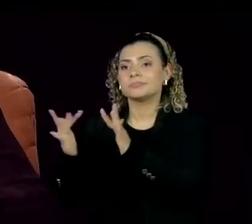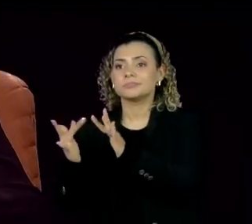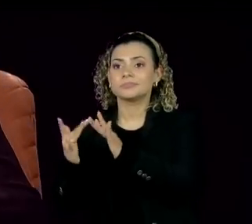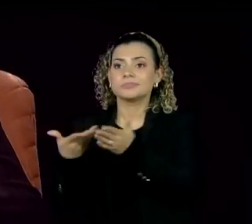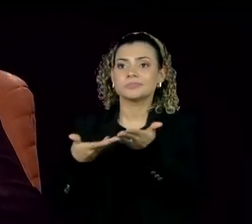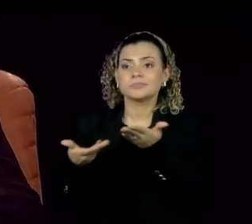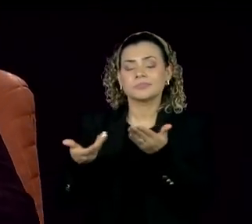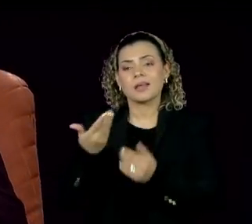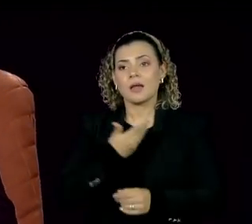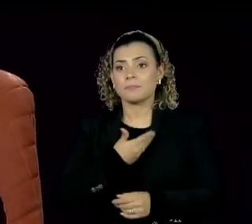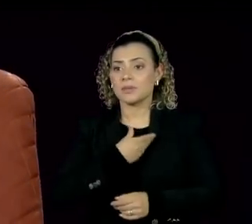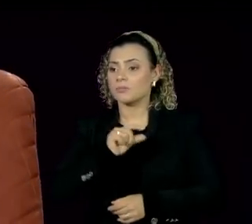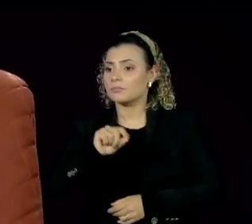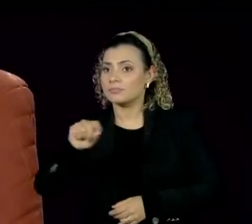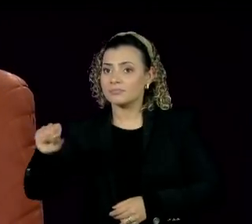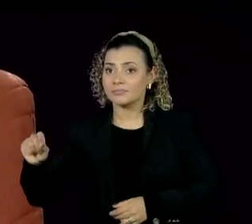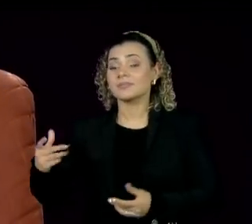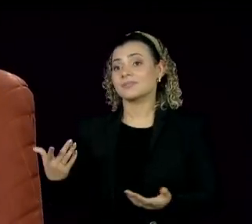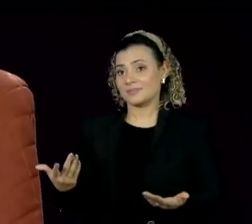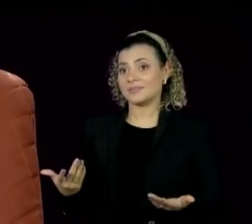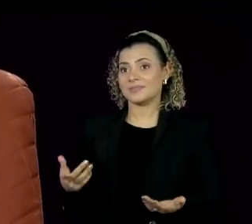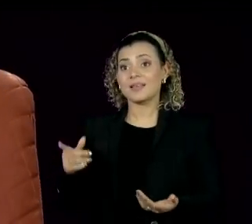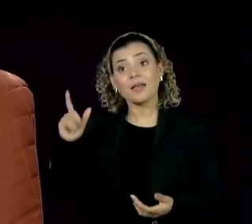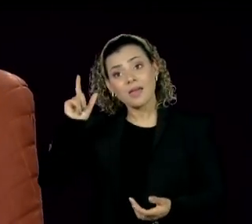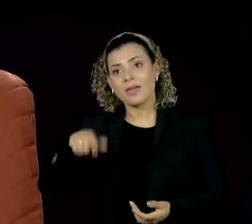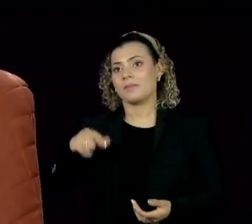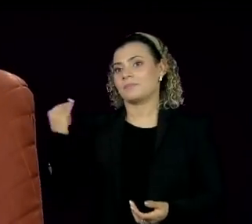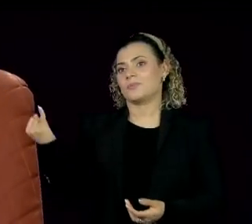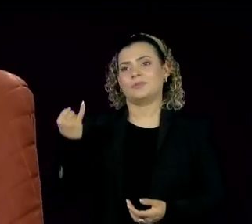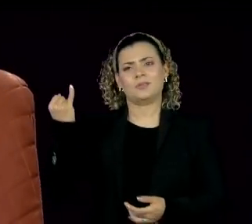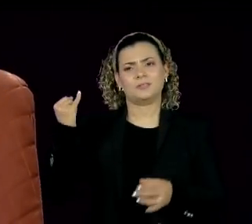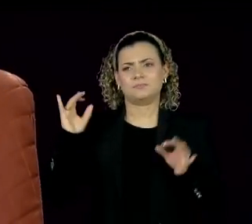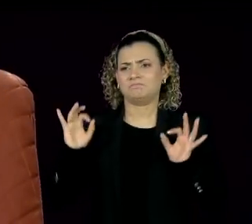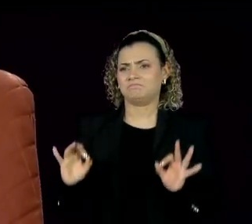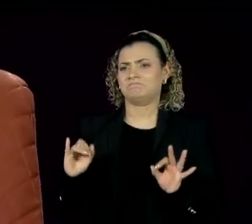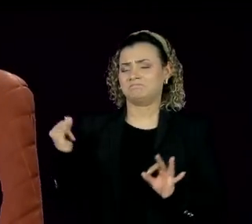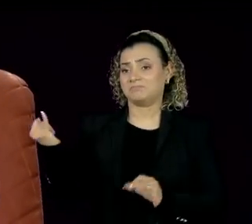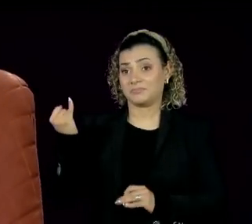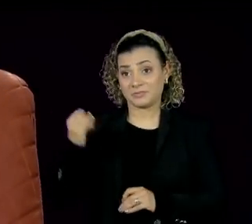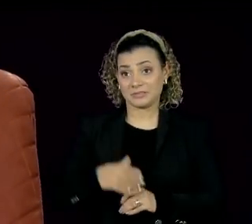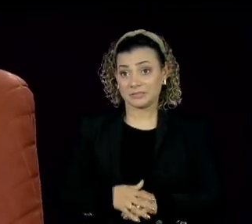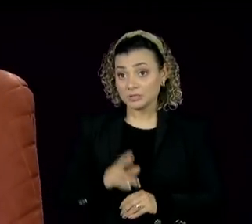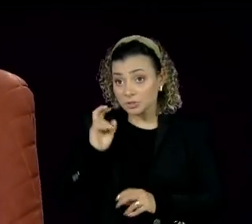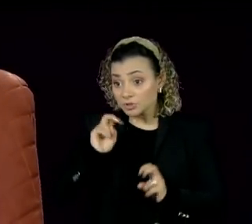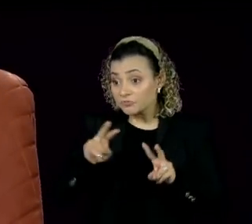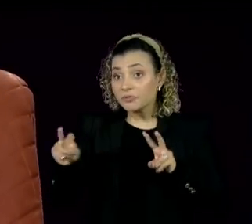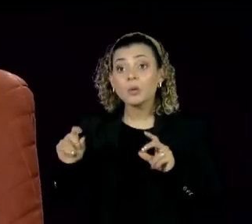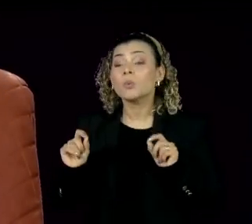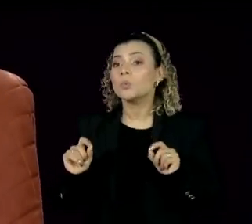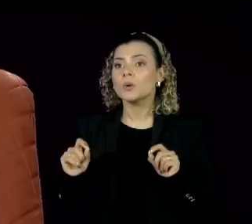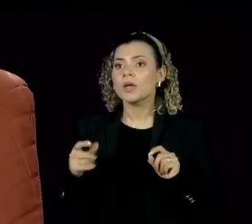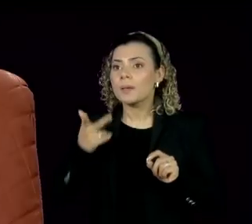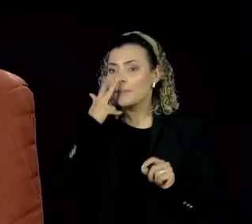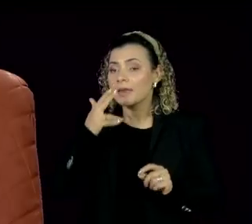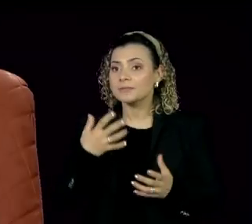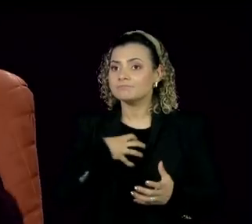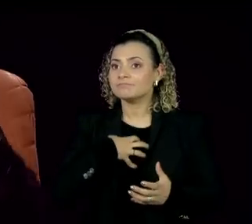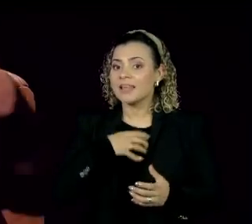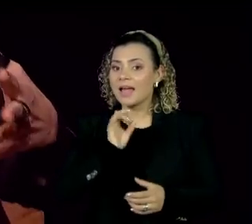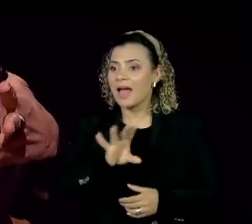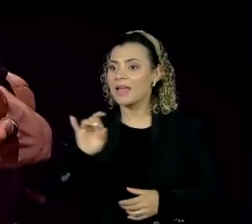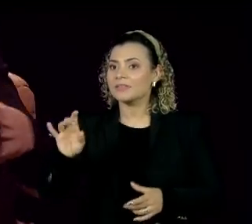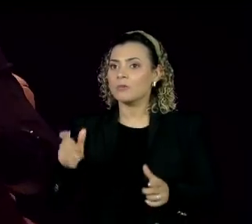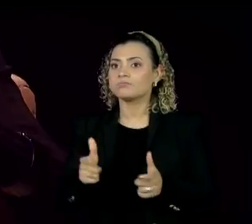junto com outros amigos, né? Eu acho muito importante, muito importante. E você vê, né, o crescimento de cada um.